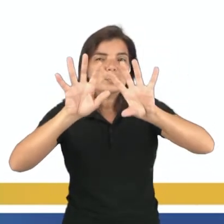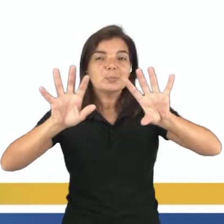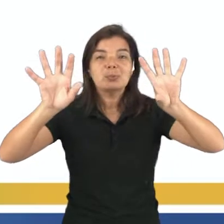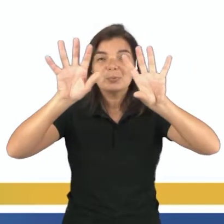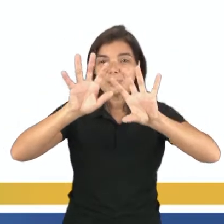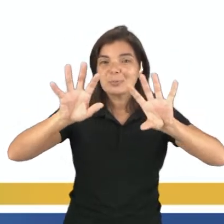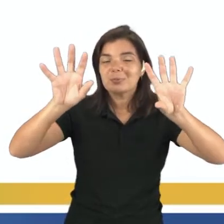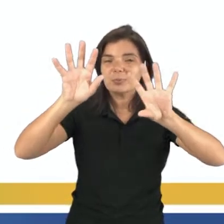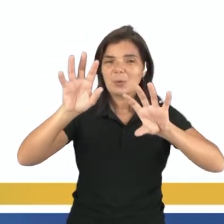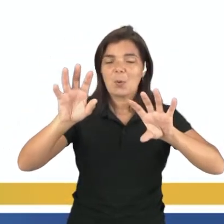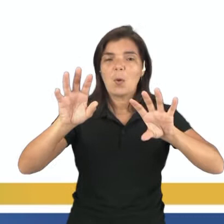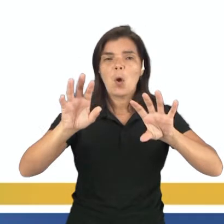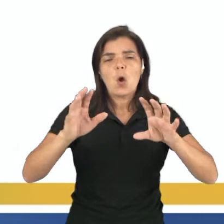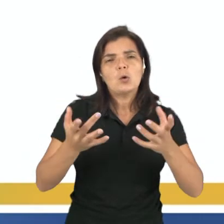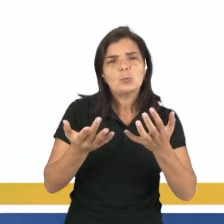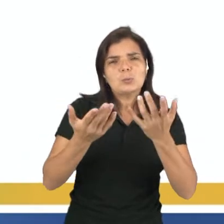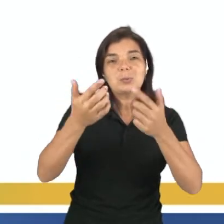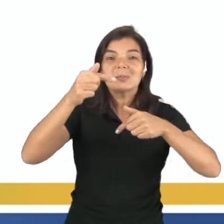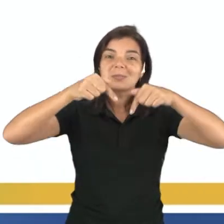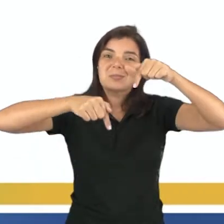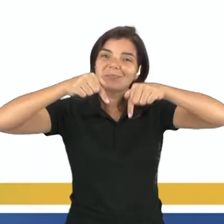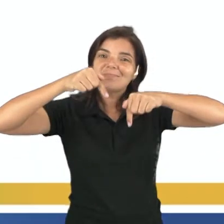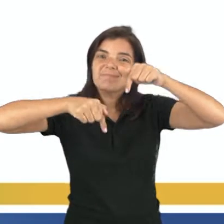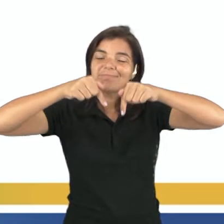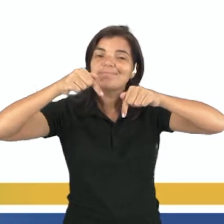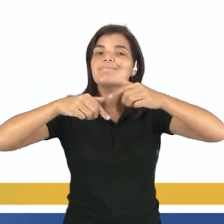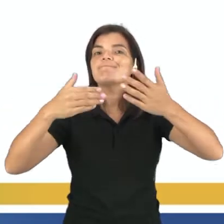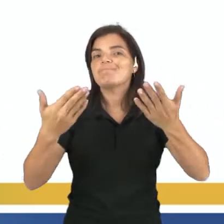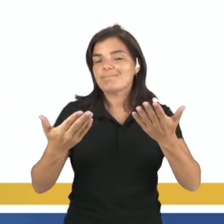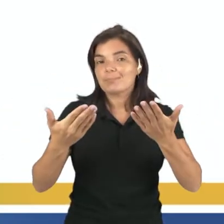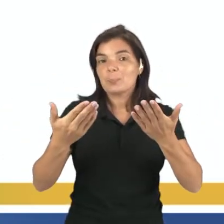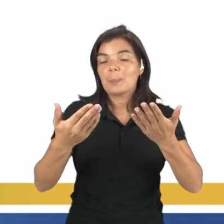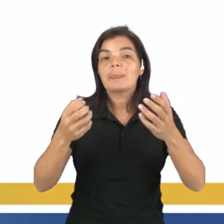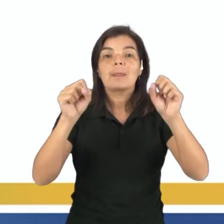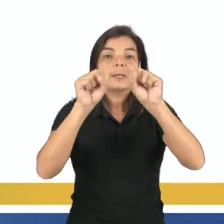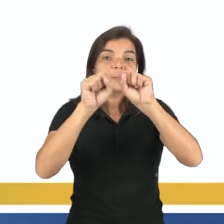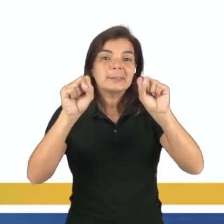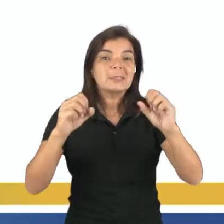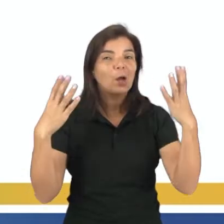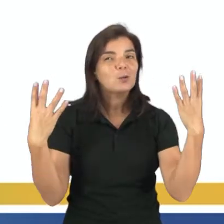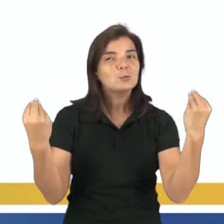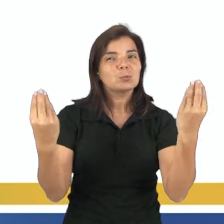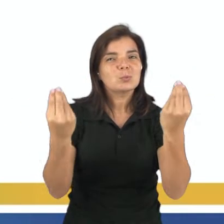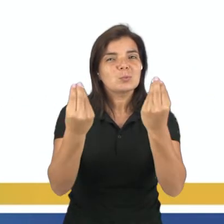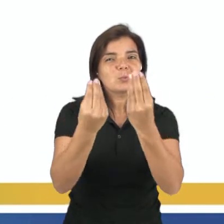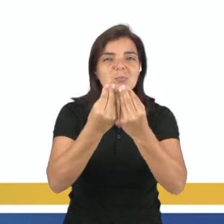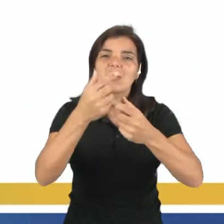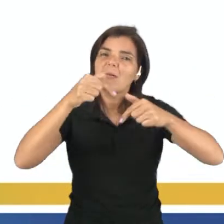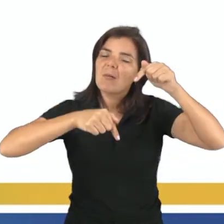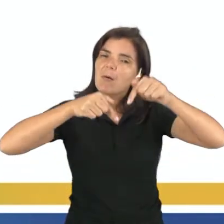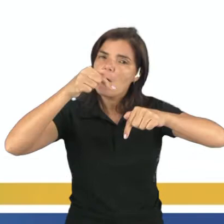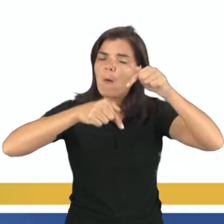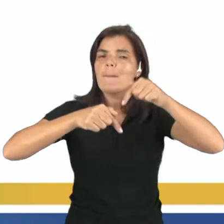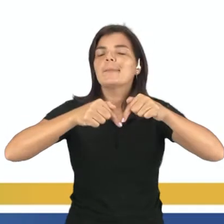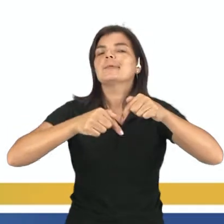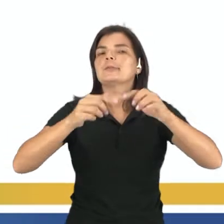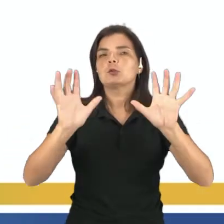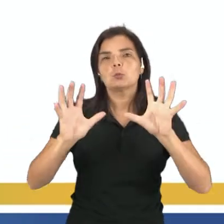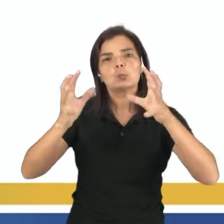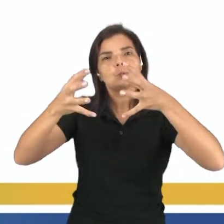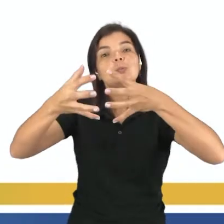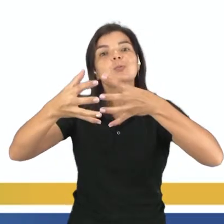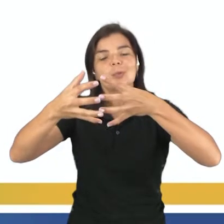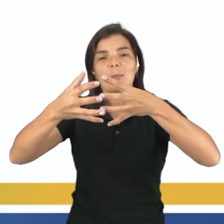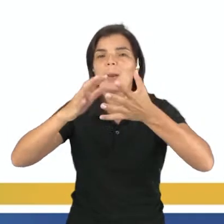lançadas uma ou mais substâncias químicas. E essas substâncias químicas às vezes são em concentrações suficientes